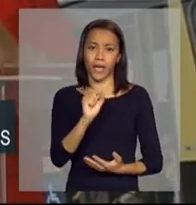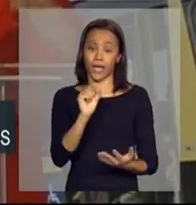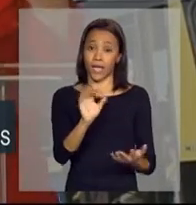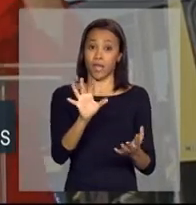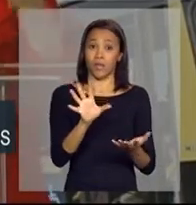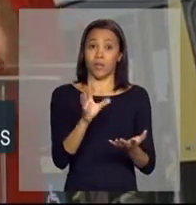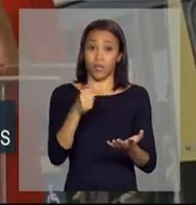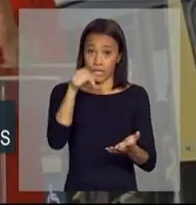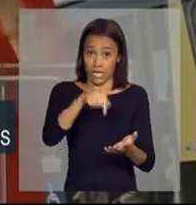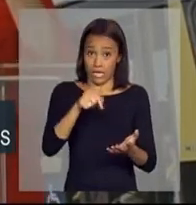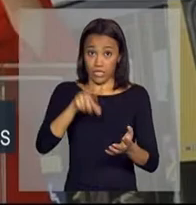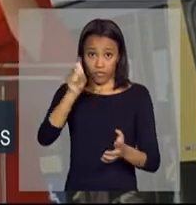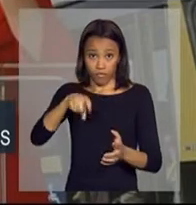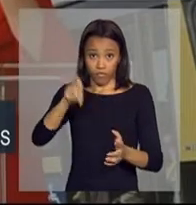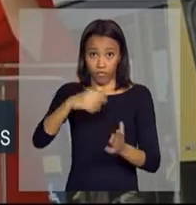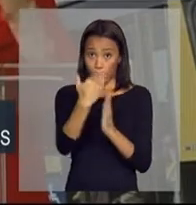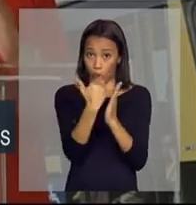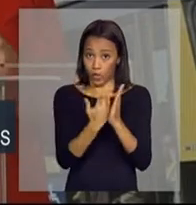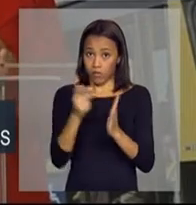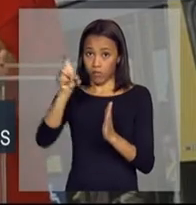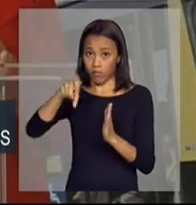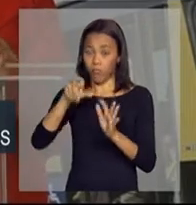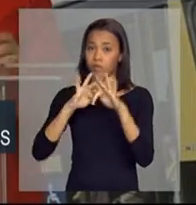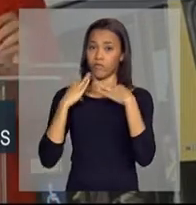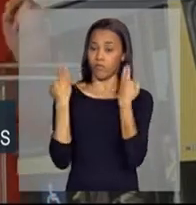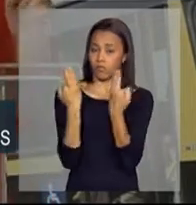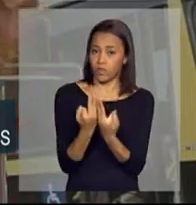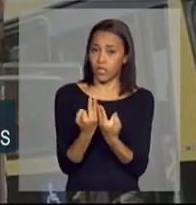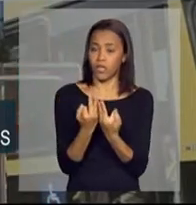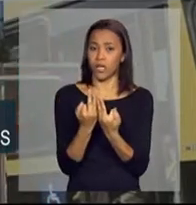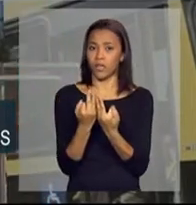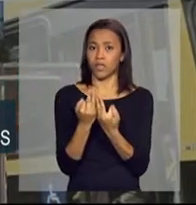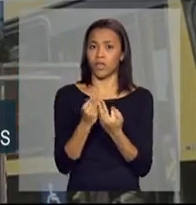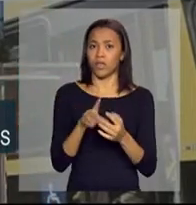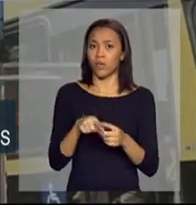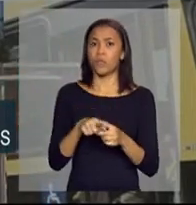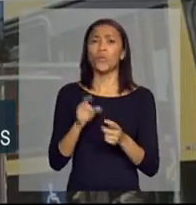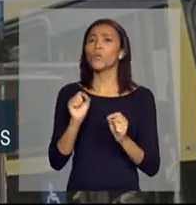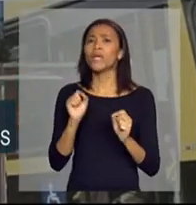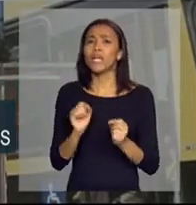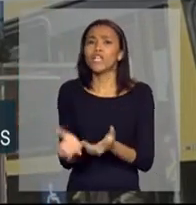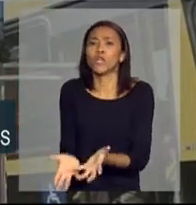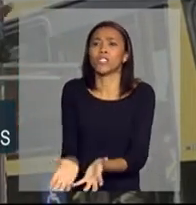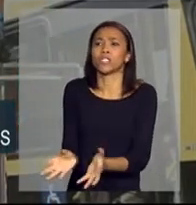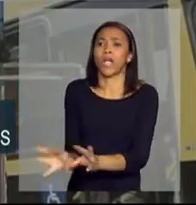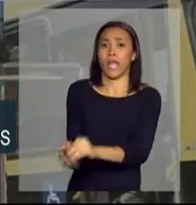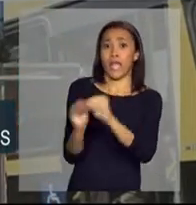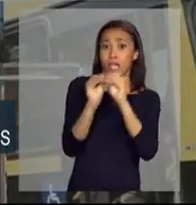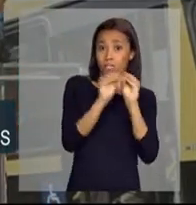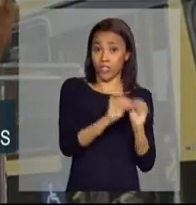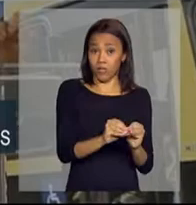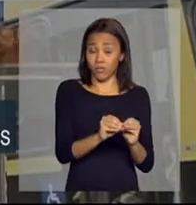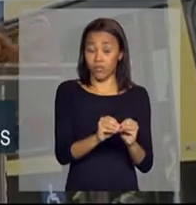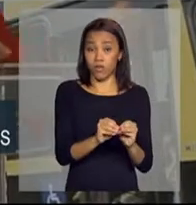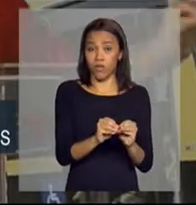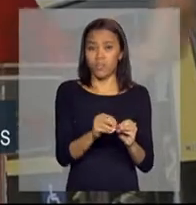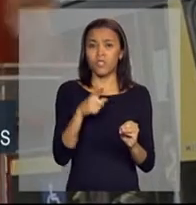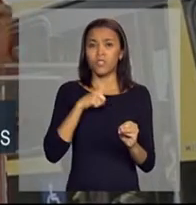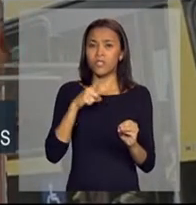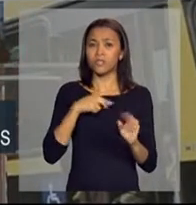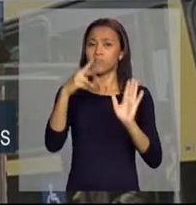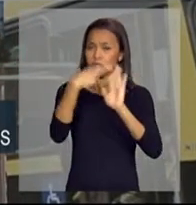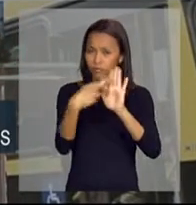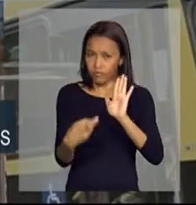cadastro do Bolsa Família, retirar. O que que nós retiramos? Tinha uma